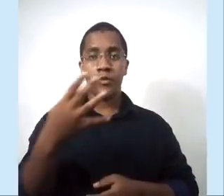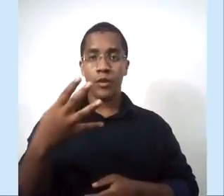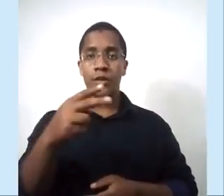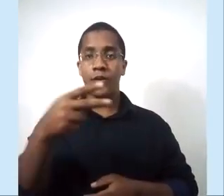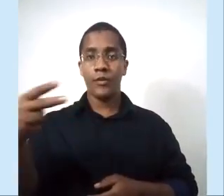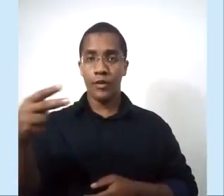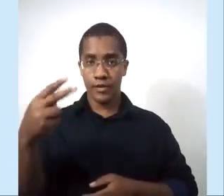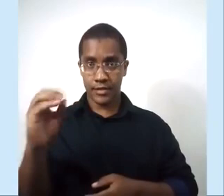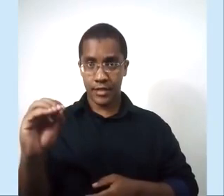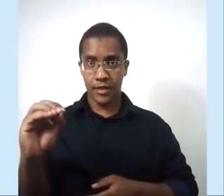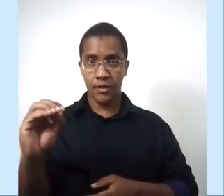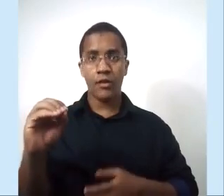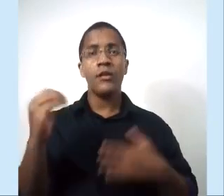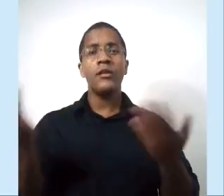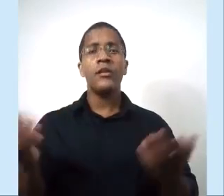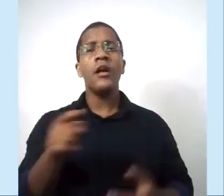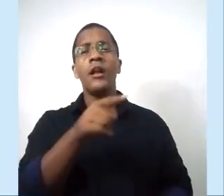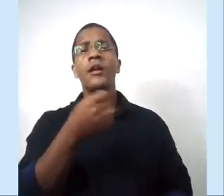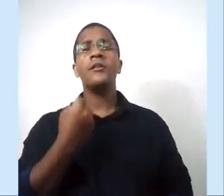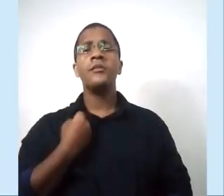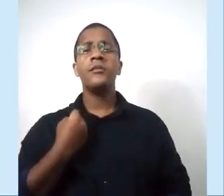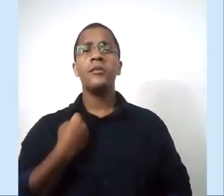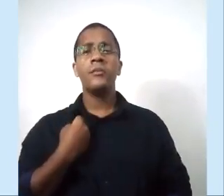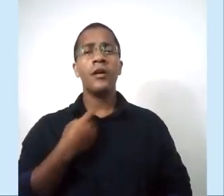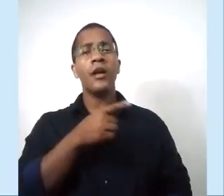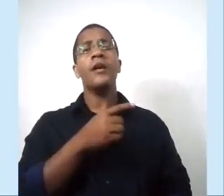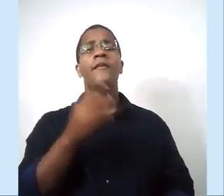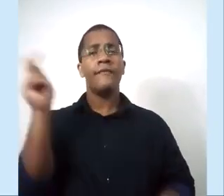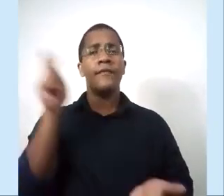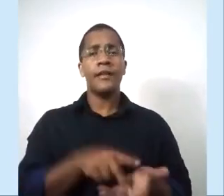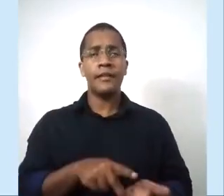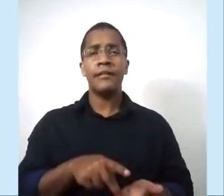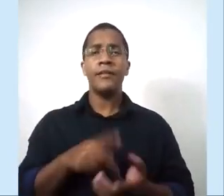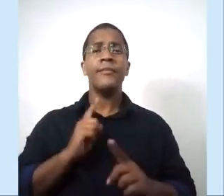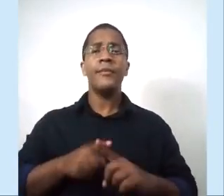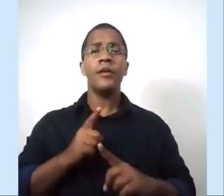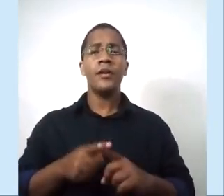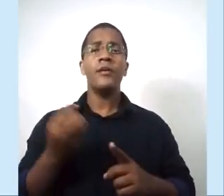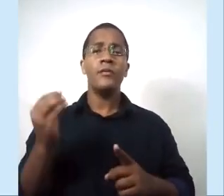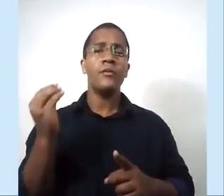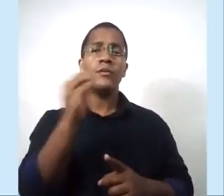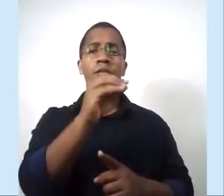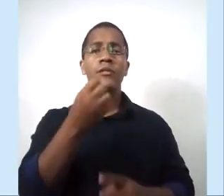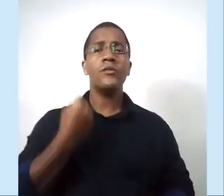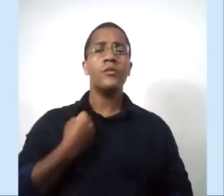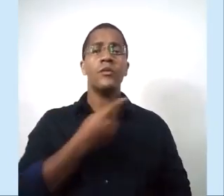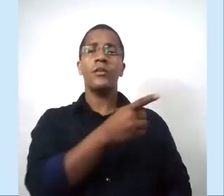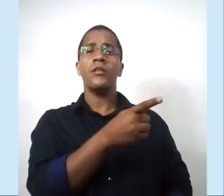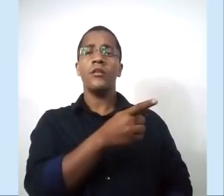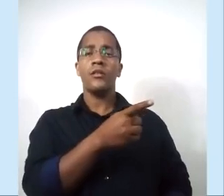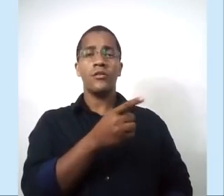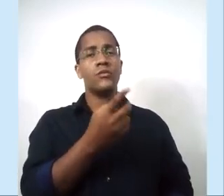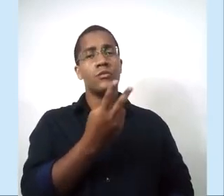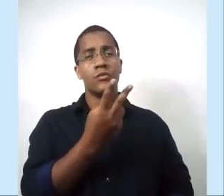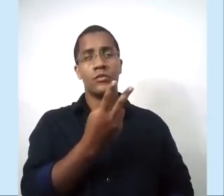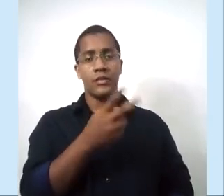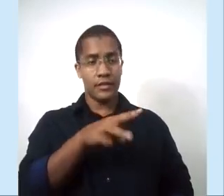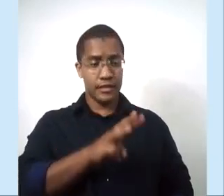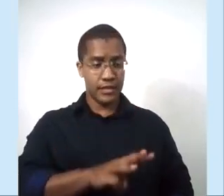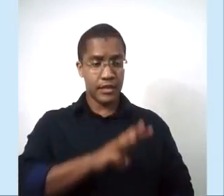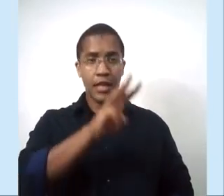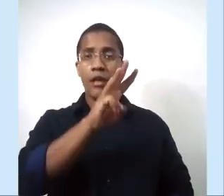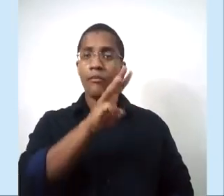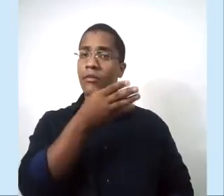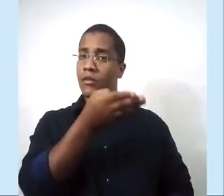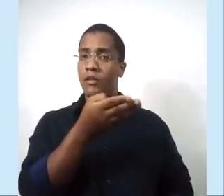também existe um único valor onde deixa essa igualdade verdadeira. E o valor é 2. Então, o valor do